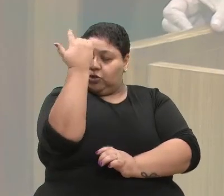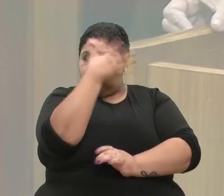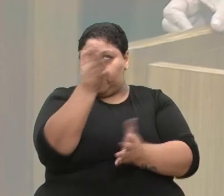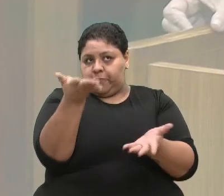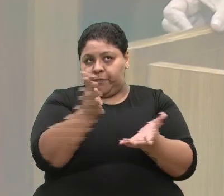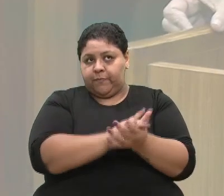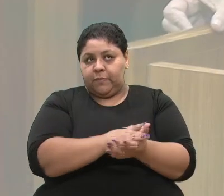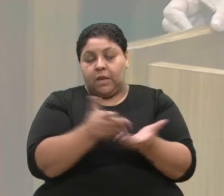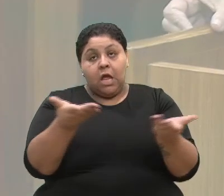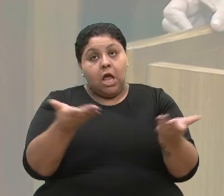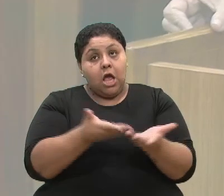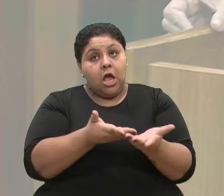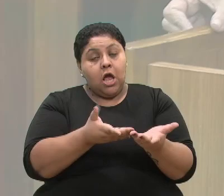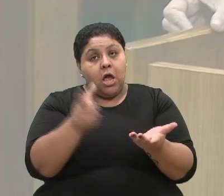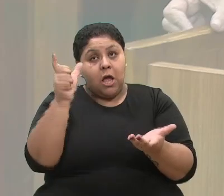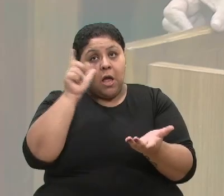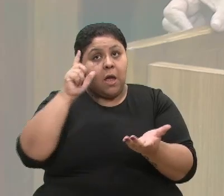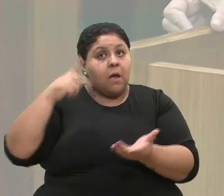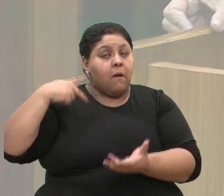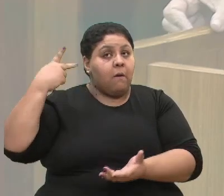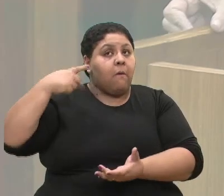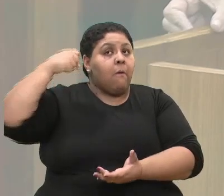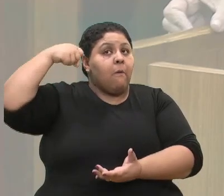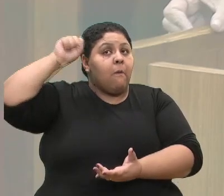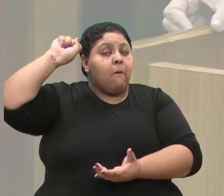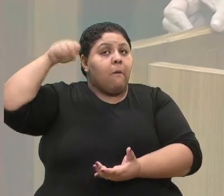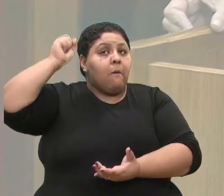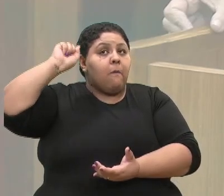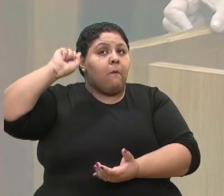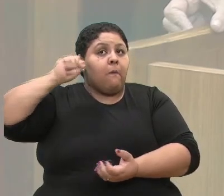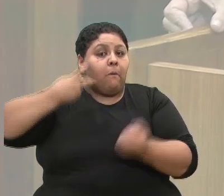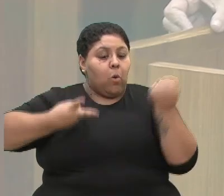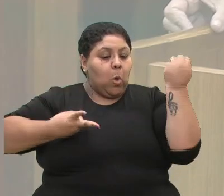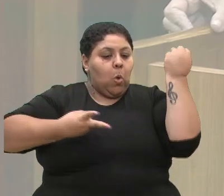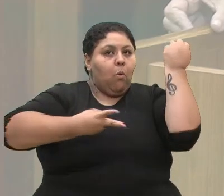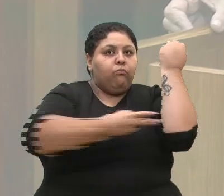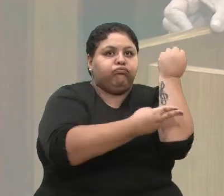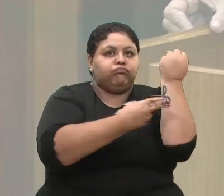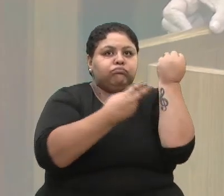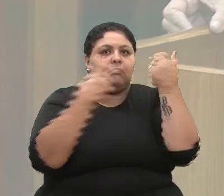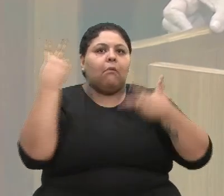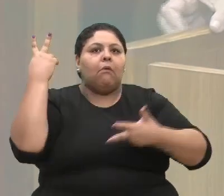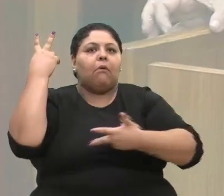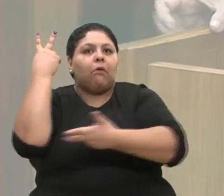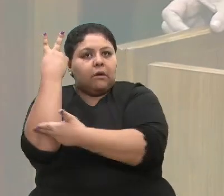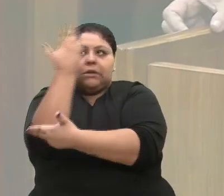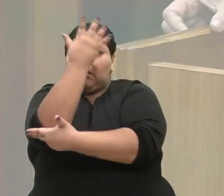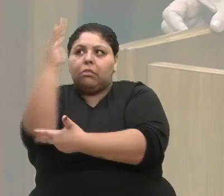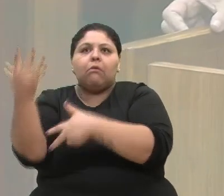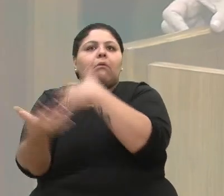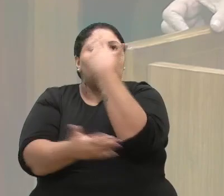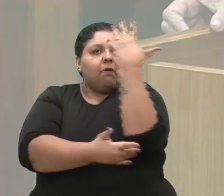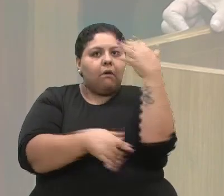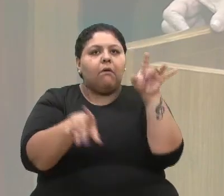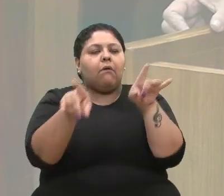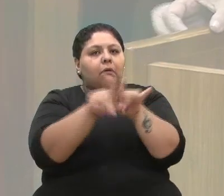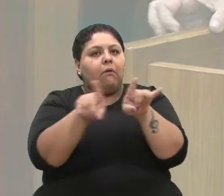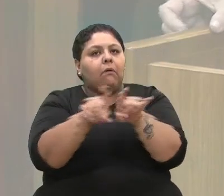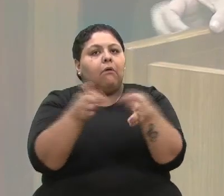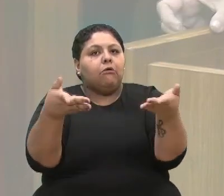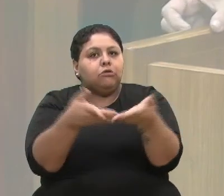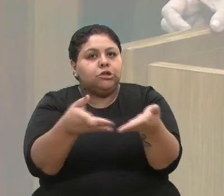Eu já vi o vereador Xuxa cortando o mato com a roçadeira. Eu já vi